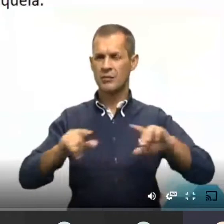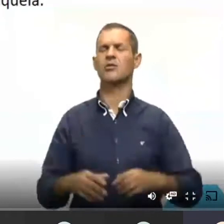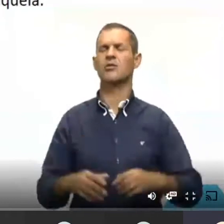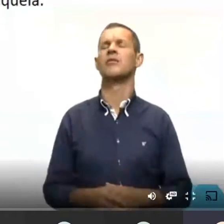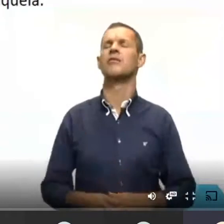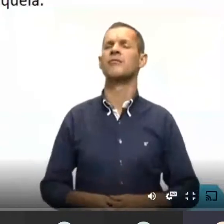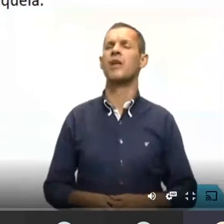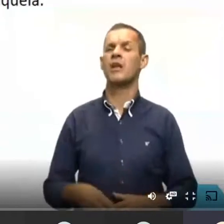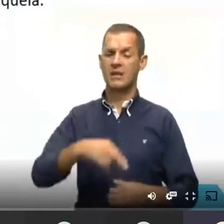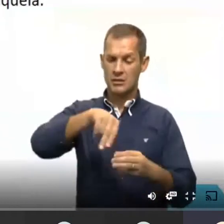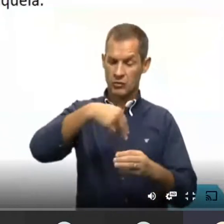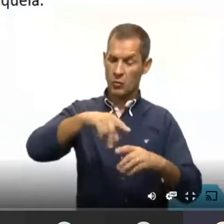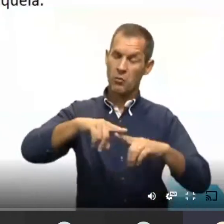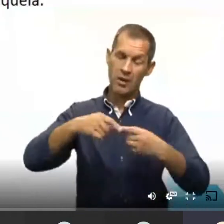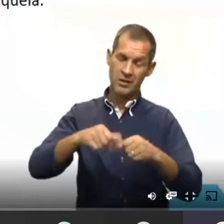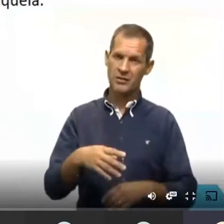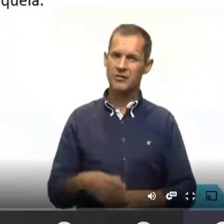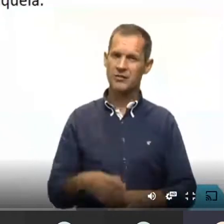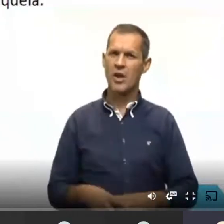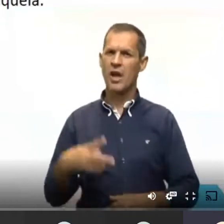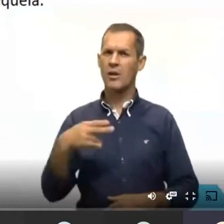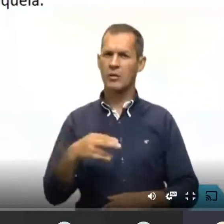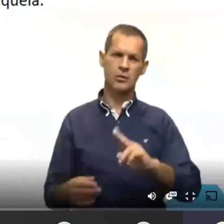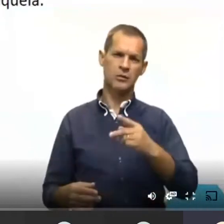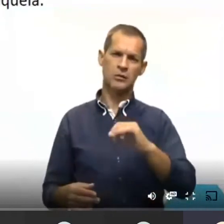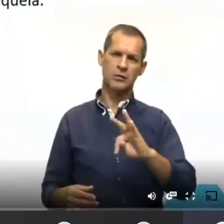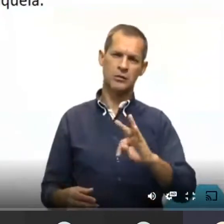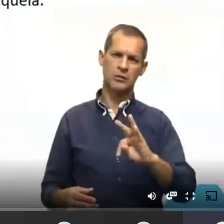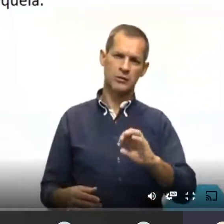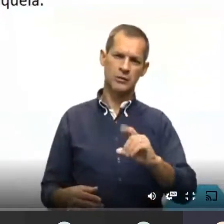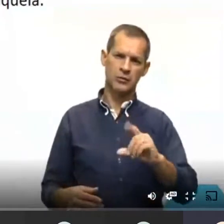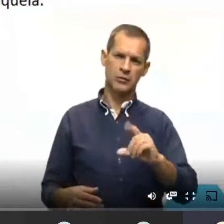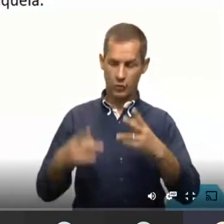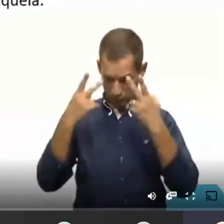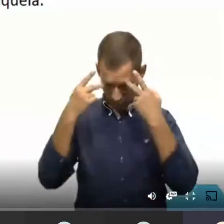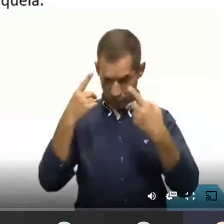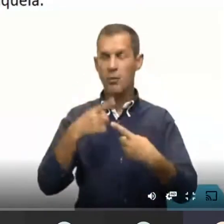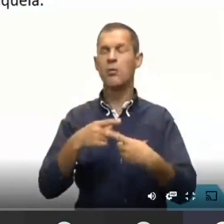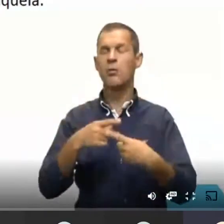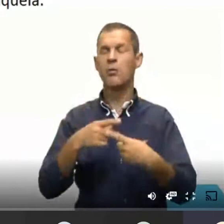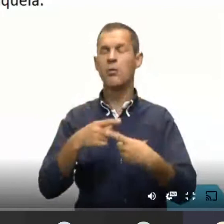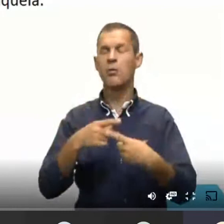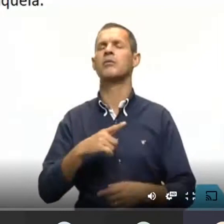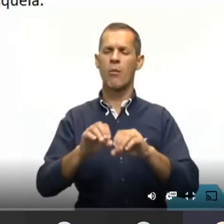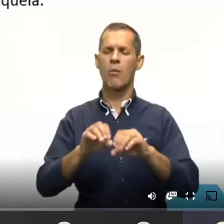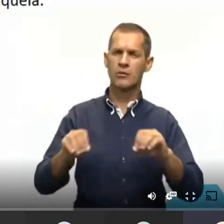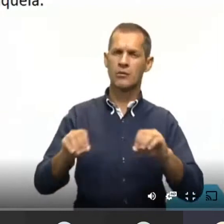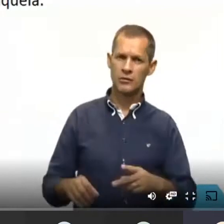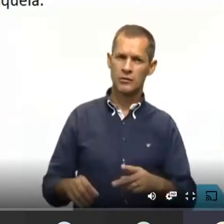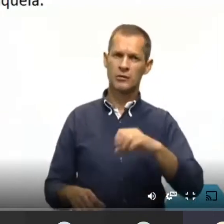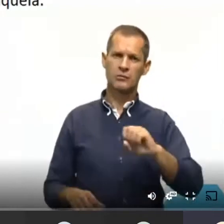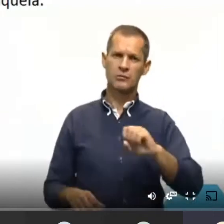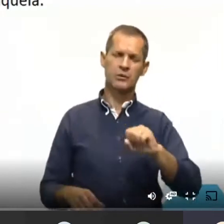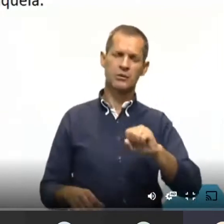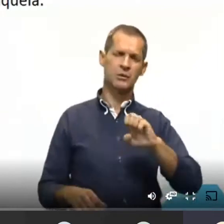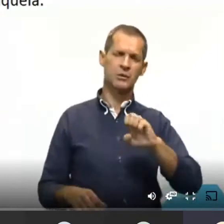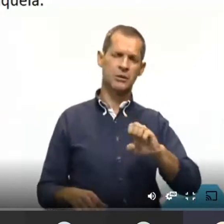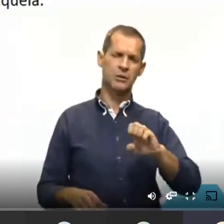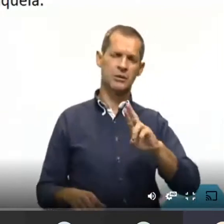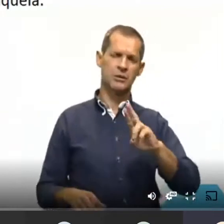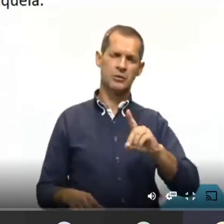variedade dos núcleos neste corte histológico. Isso é normal, porque é um tecido pseudoestratificado